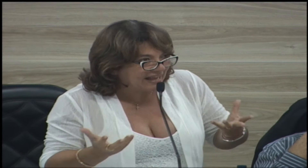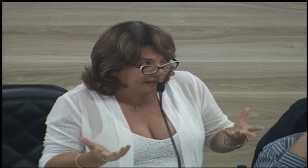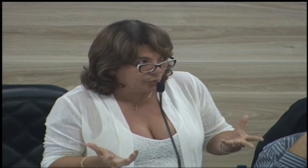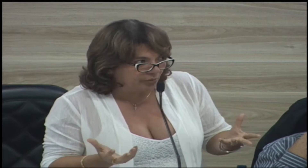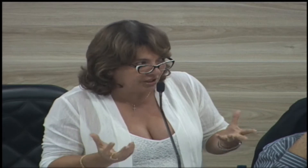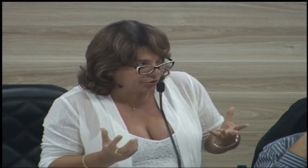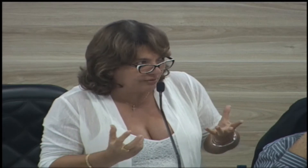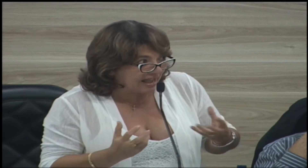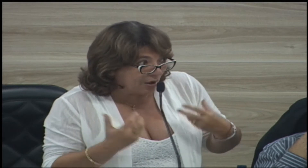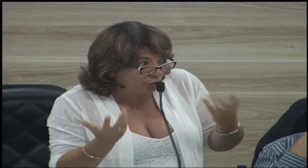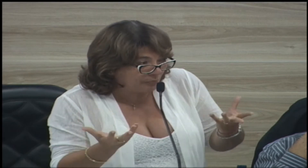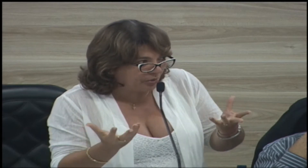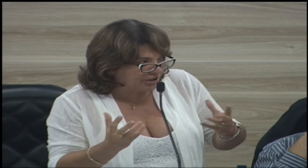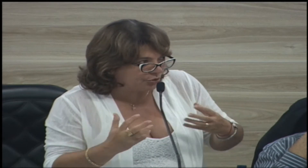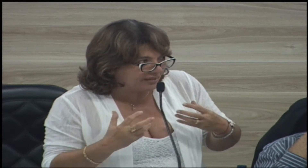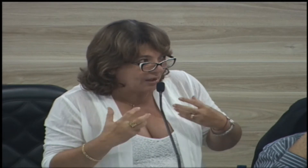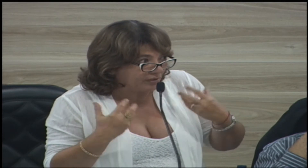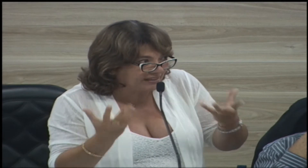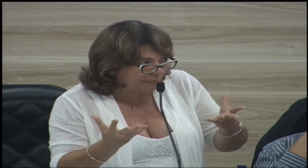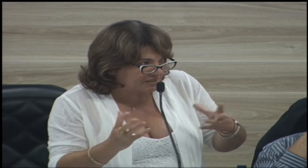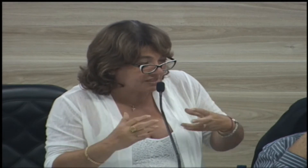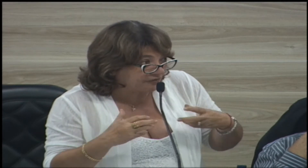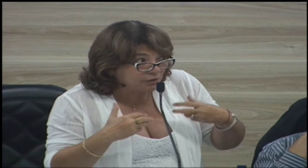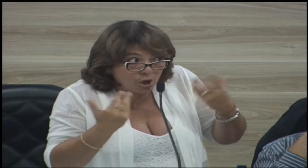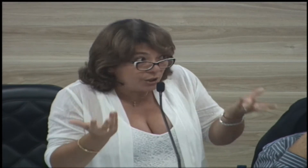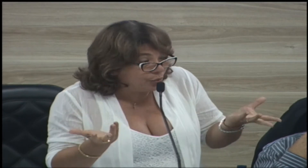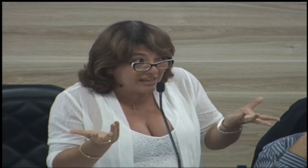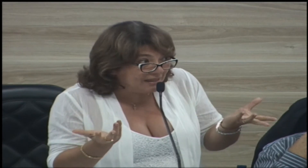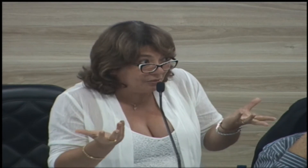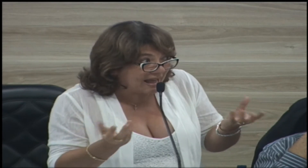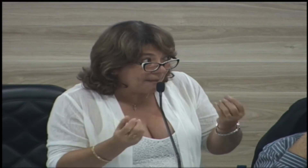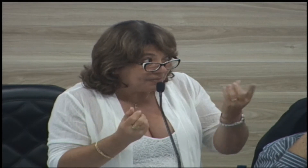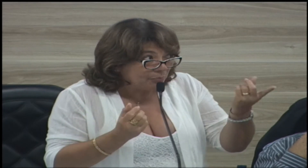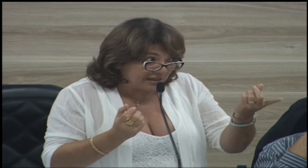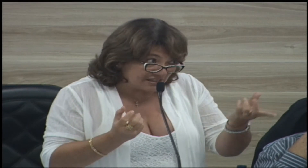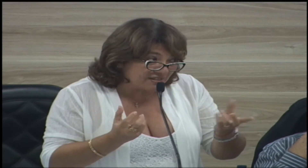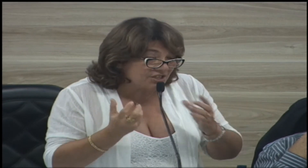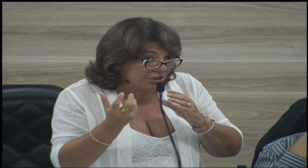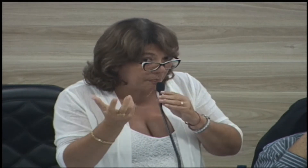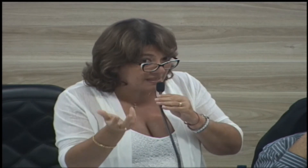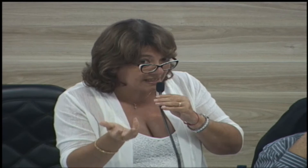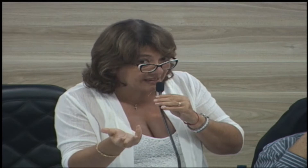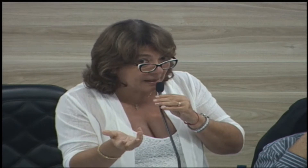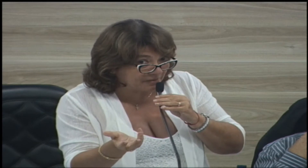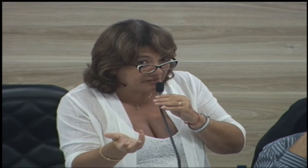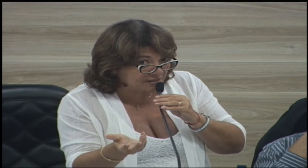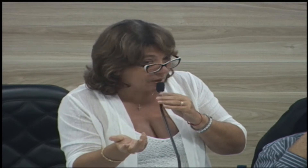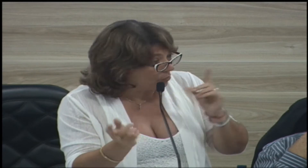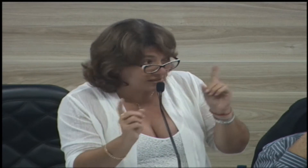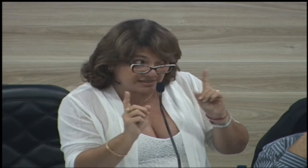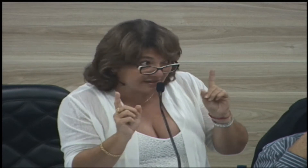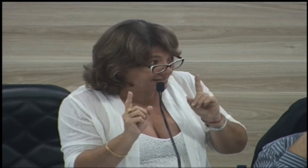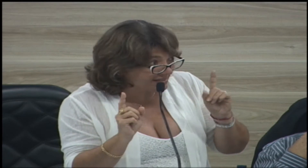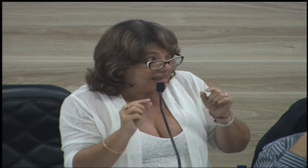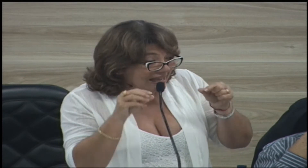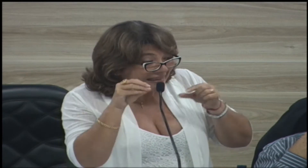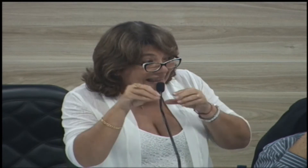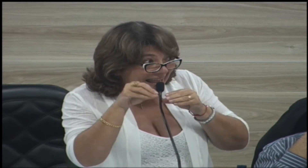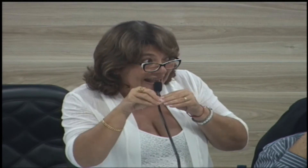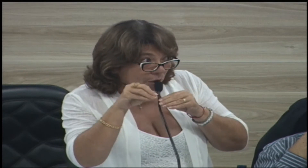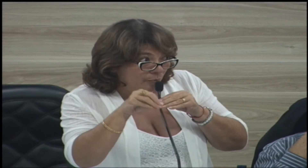o que cada um pode ajudar, aonde pode ajudar, o que dá para ser feito e o que não dá. Porque às vezes a gente pensa que dá para fazer uma coisa e às